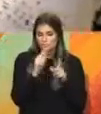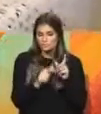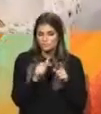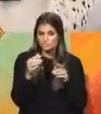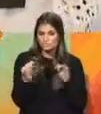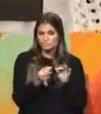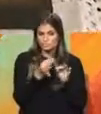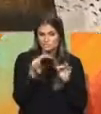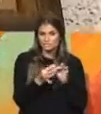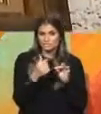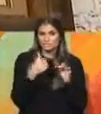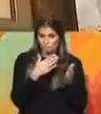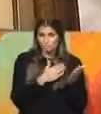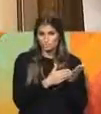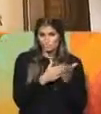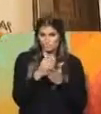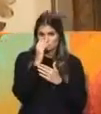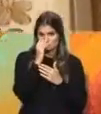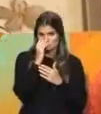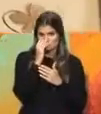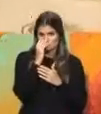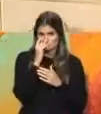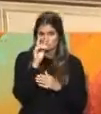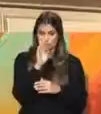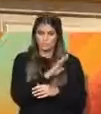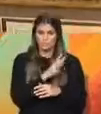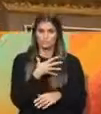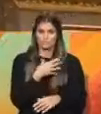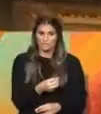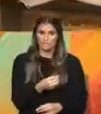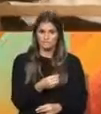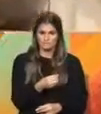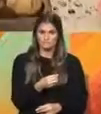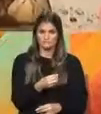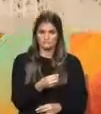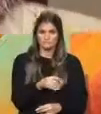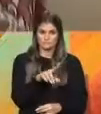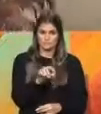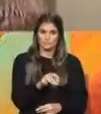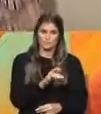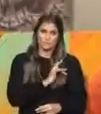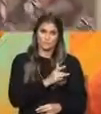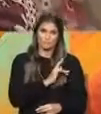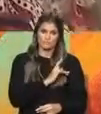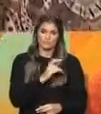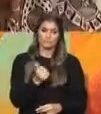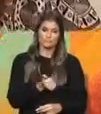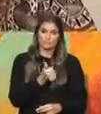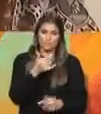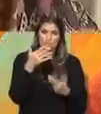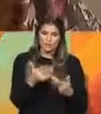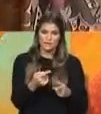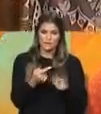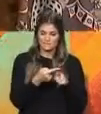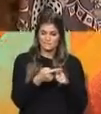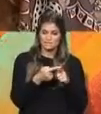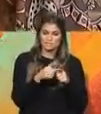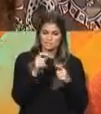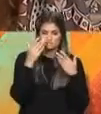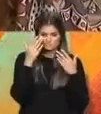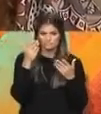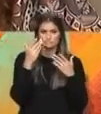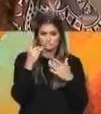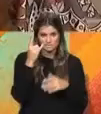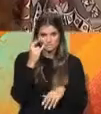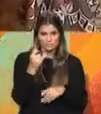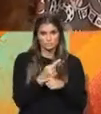de bordados. Eu continuei, provei, gostei, continuei e aí não vou desistir. Foi um amor que ganhou aqui. E é também interessante e de louvar este tipo de